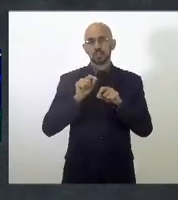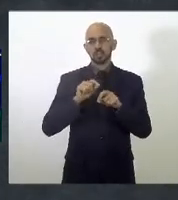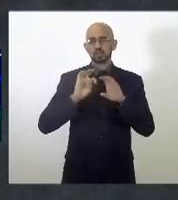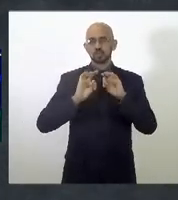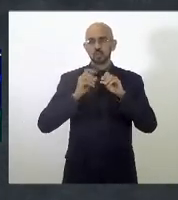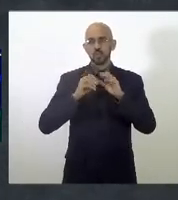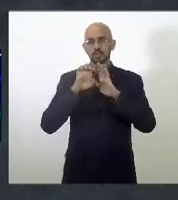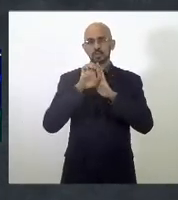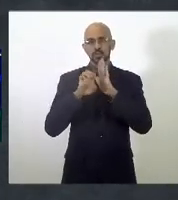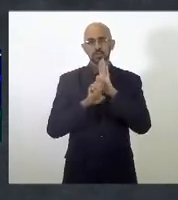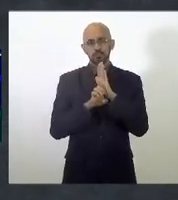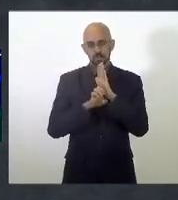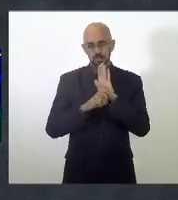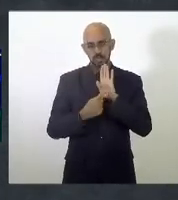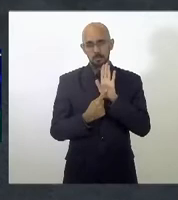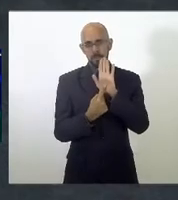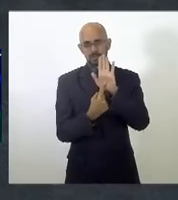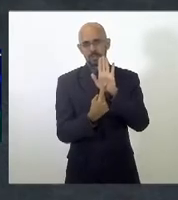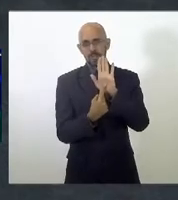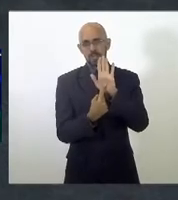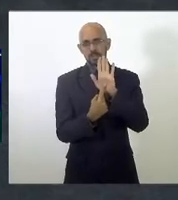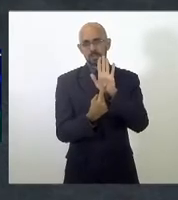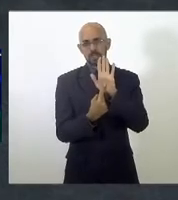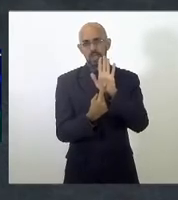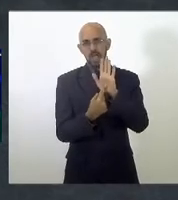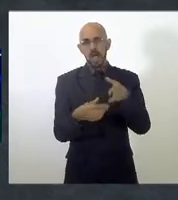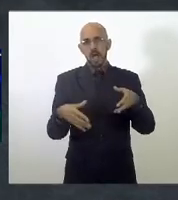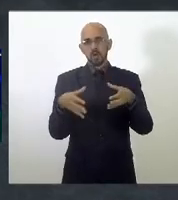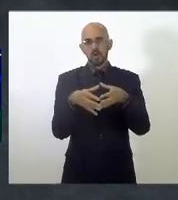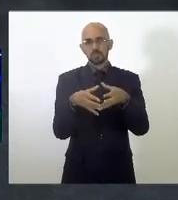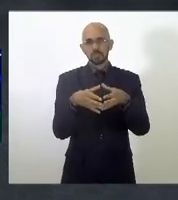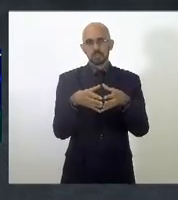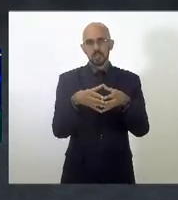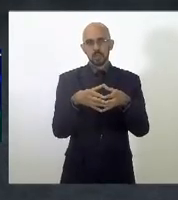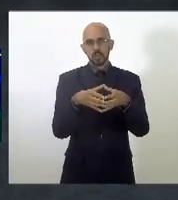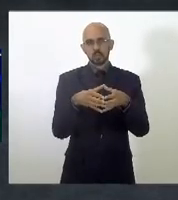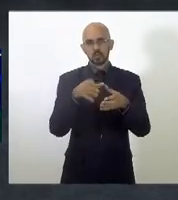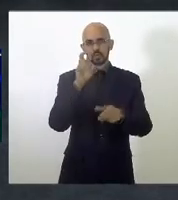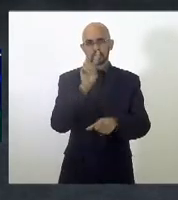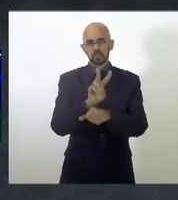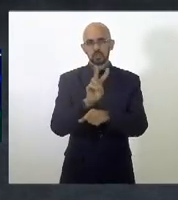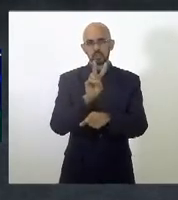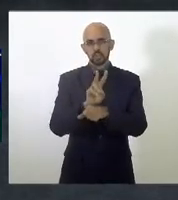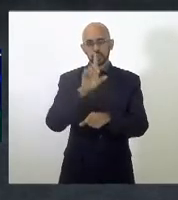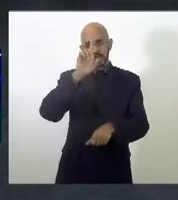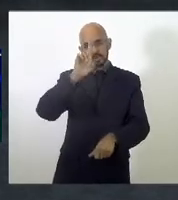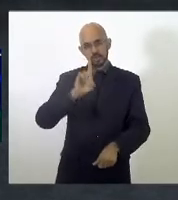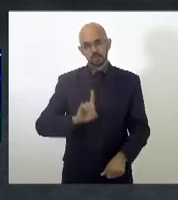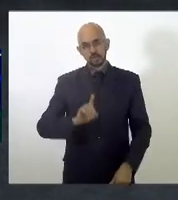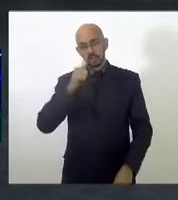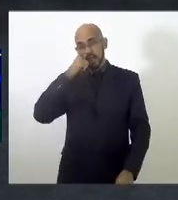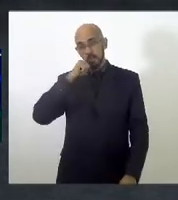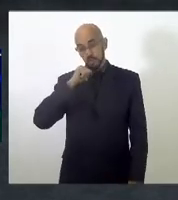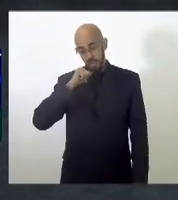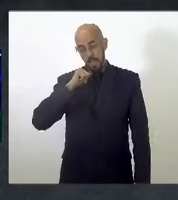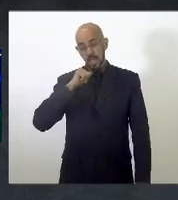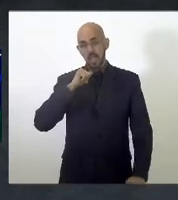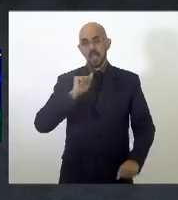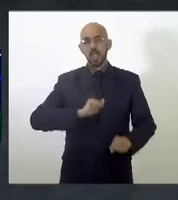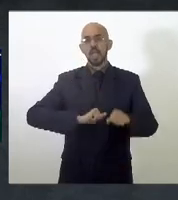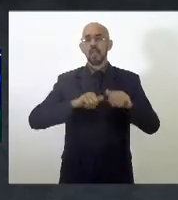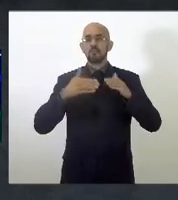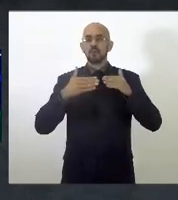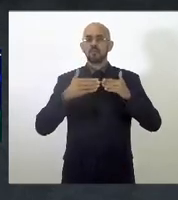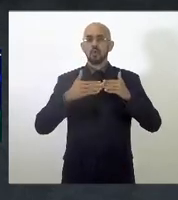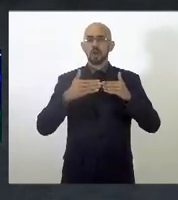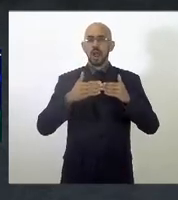foram apresentadas, a Comissão de Defesa dos Direitos da Mulher é favorável à emenda